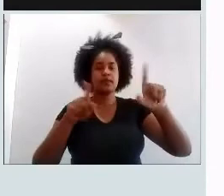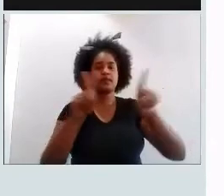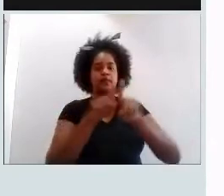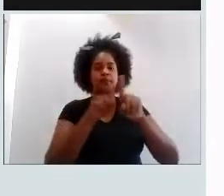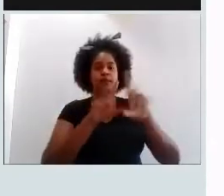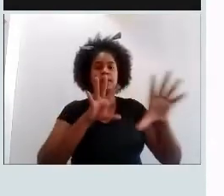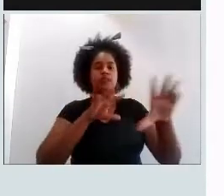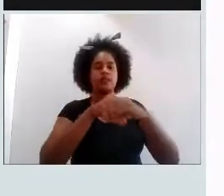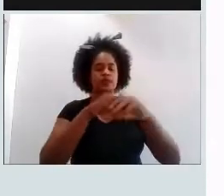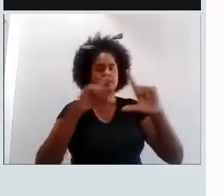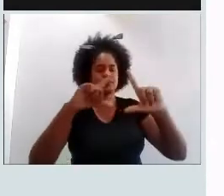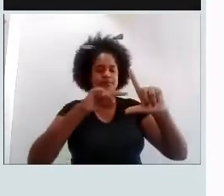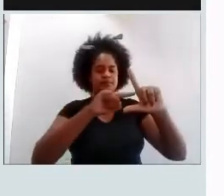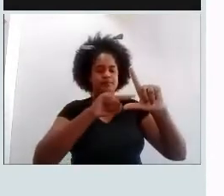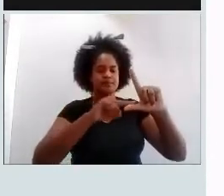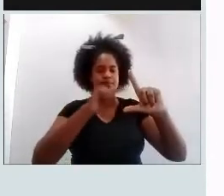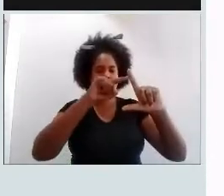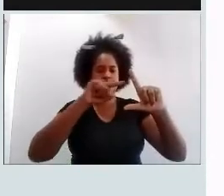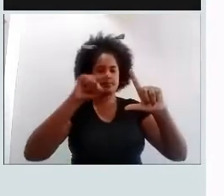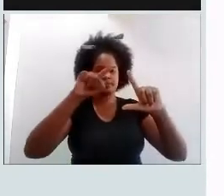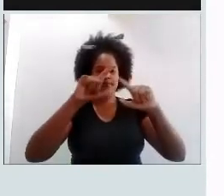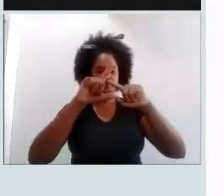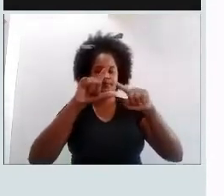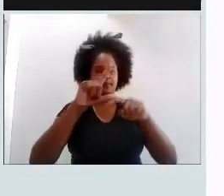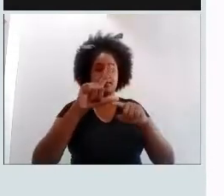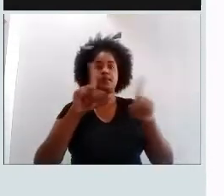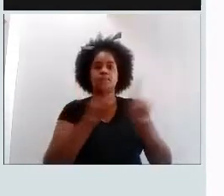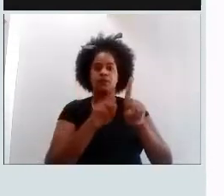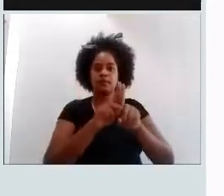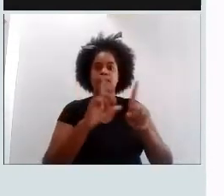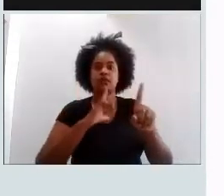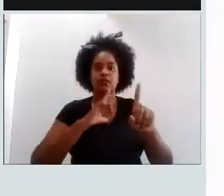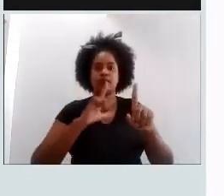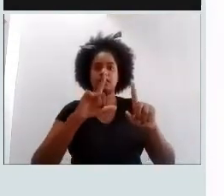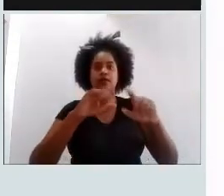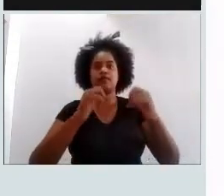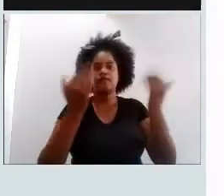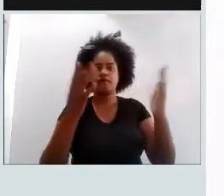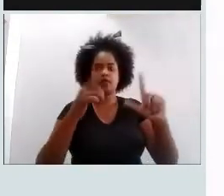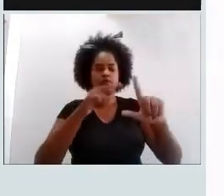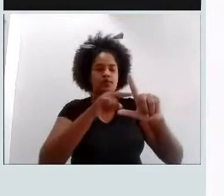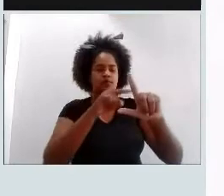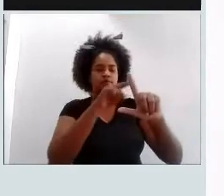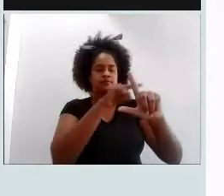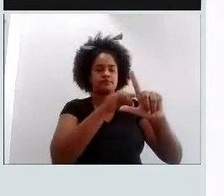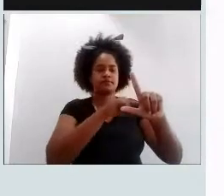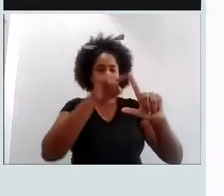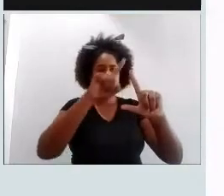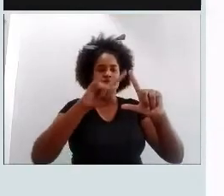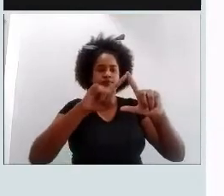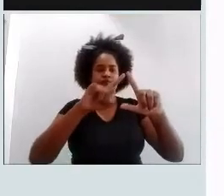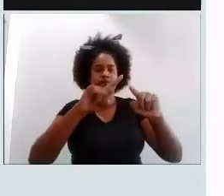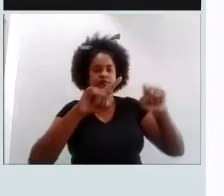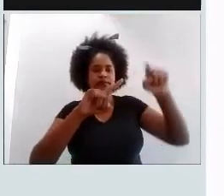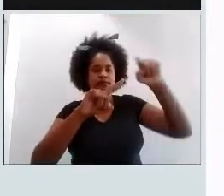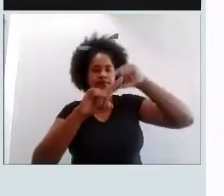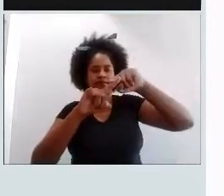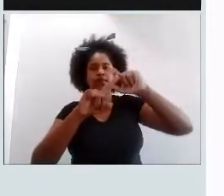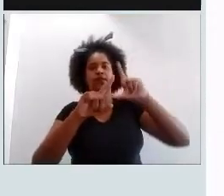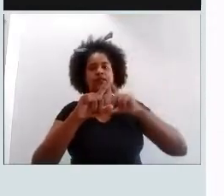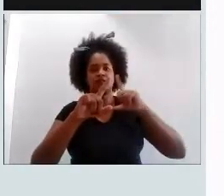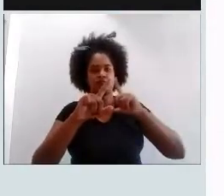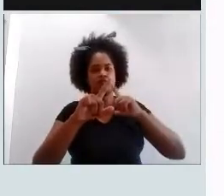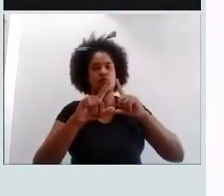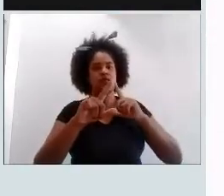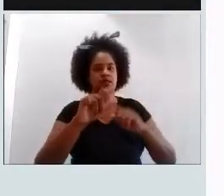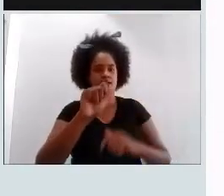dentro. E também nós temos os ângulos externos de um triângulo, certo? Podemos classificar os